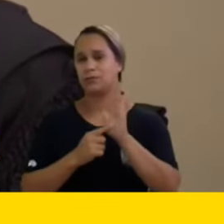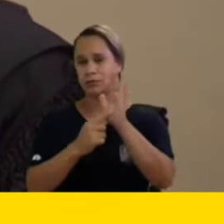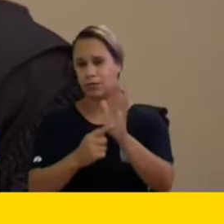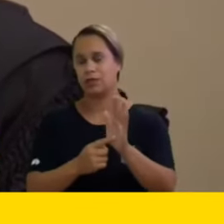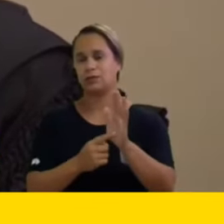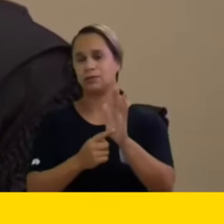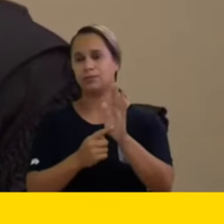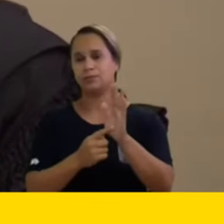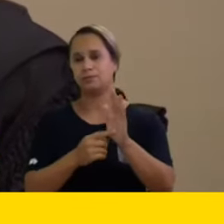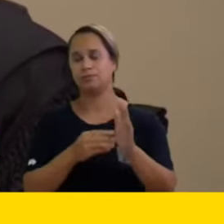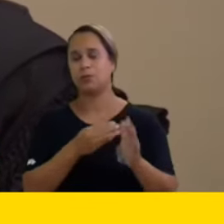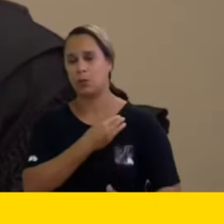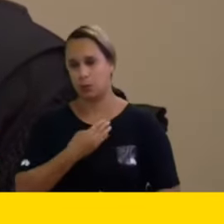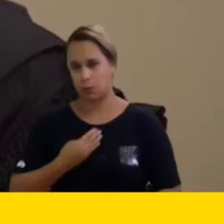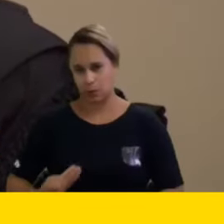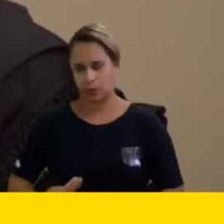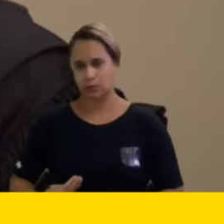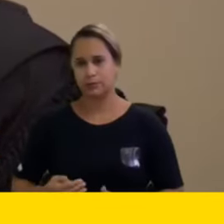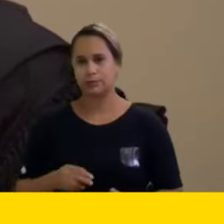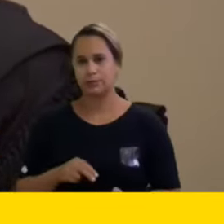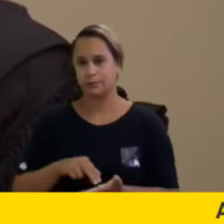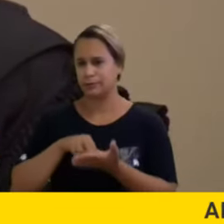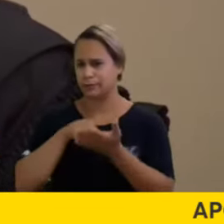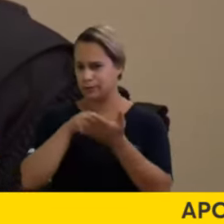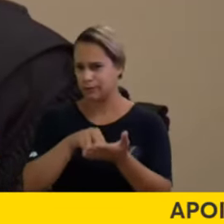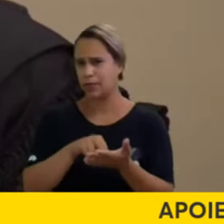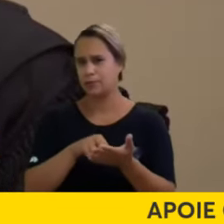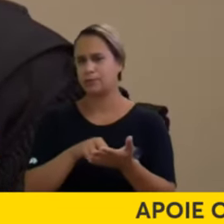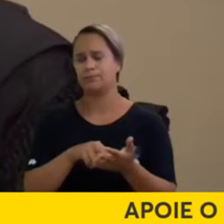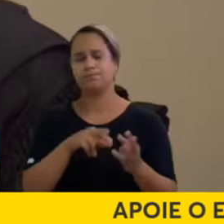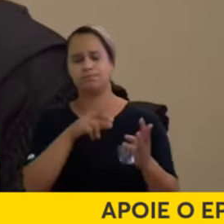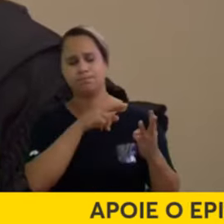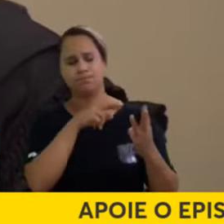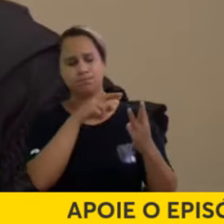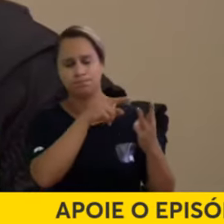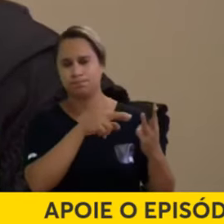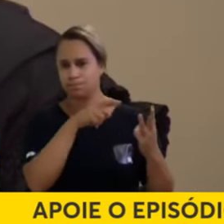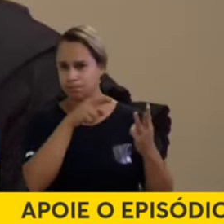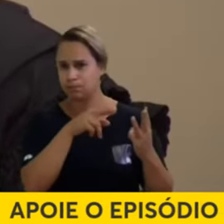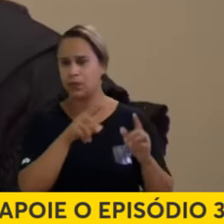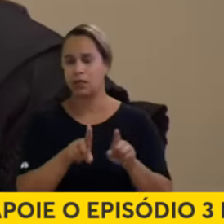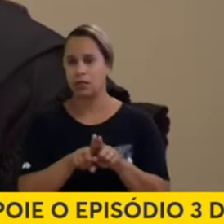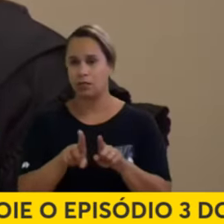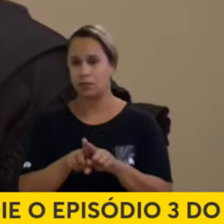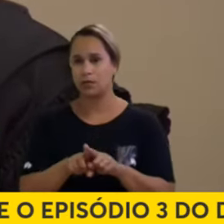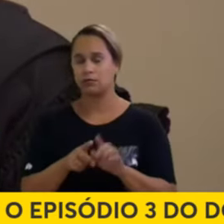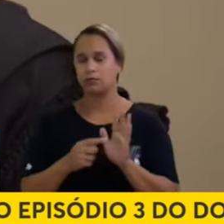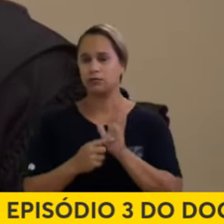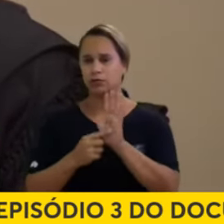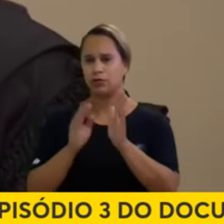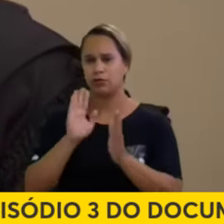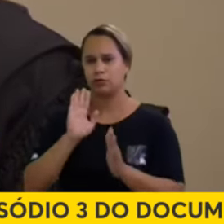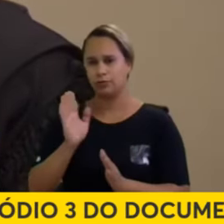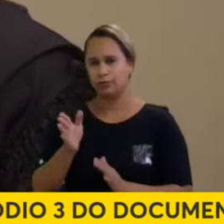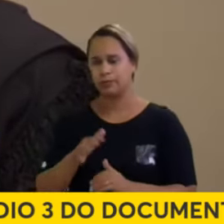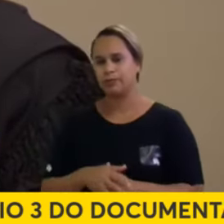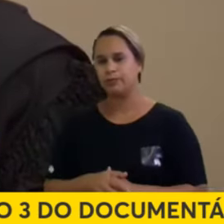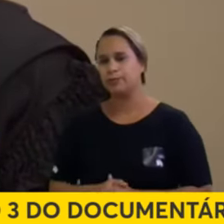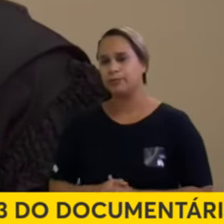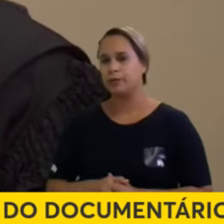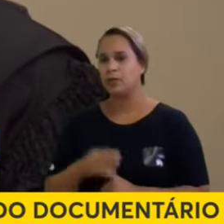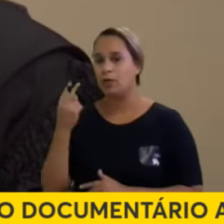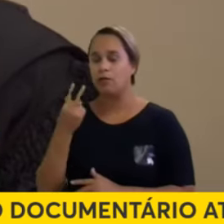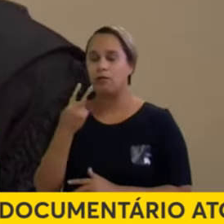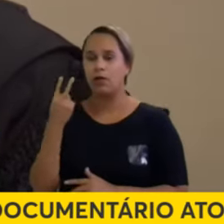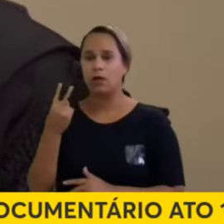aos utópicos valores sustentados pelos investig Anes porém conforme já demonstrado somente os valores empregados efetivamente na para